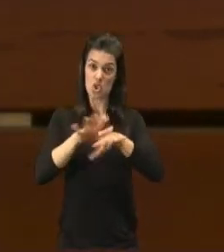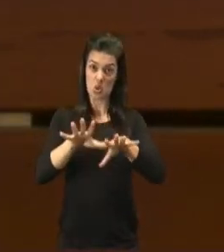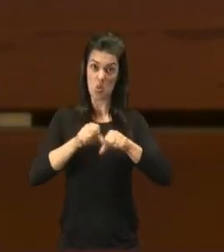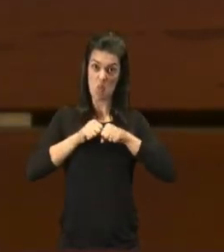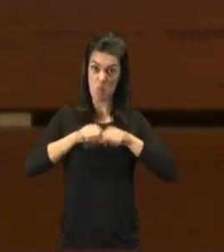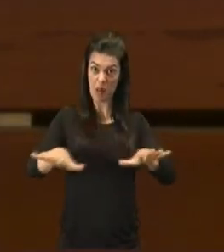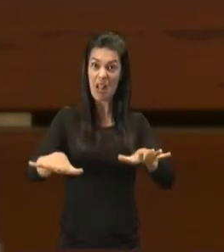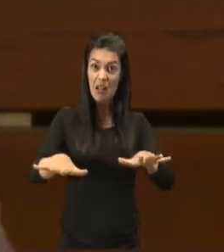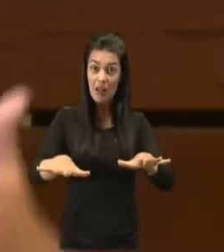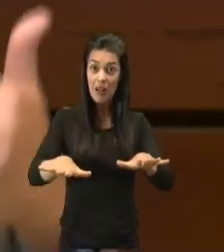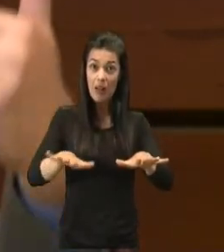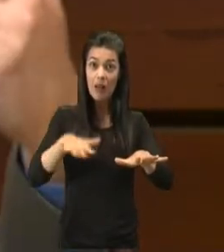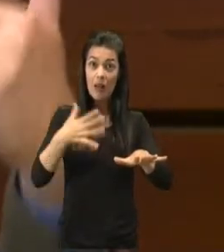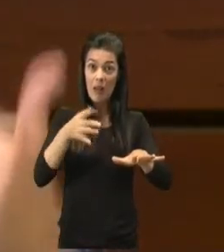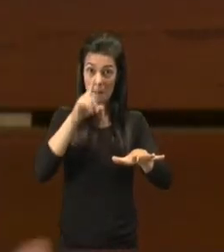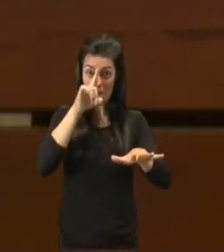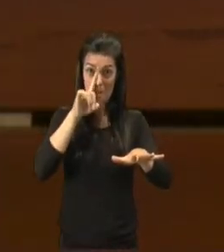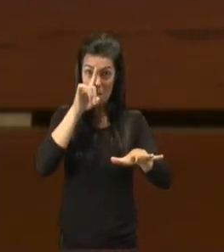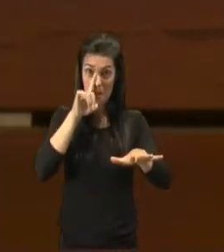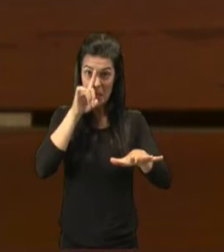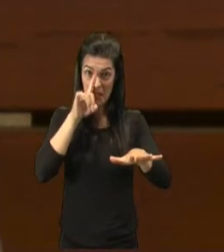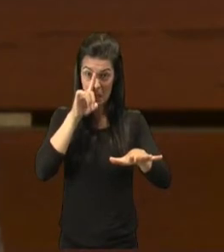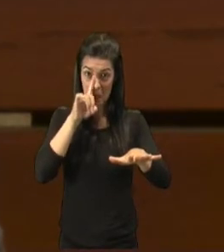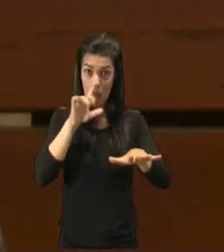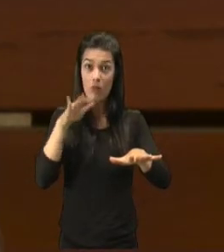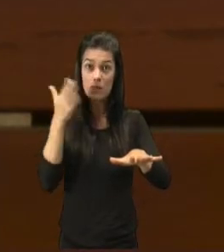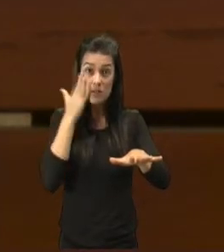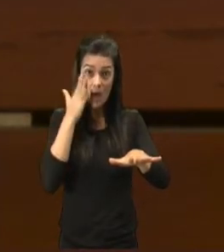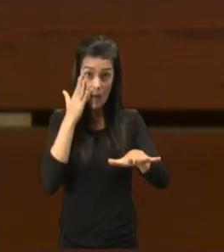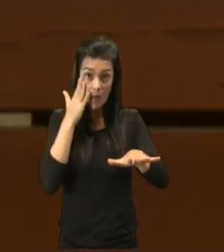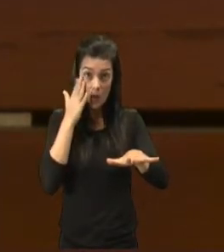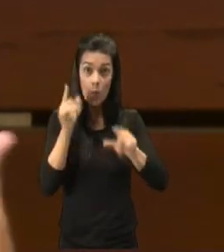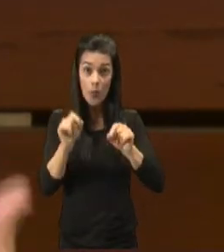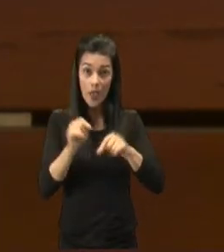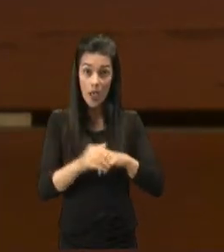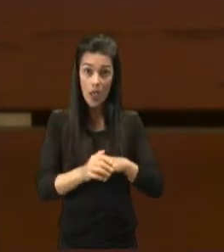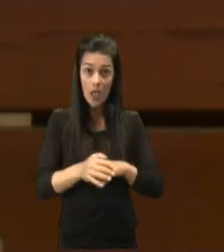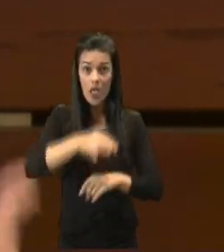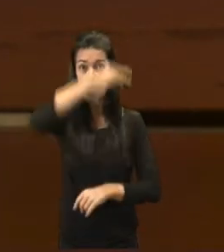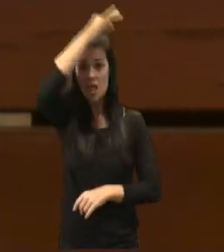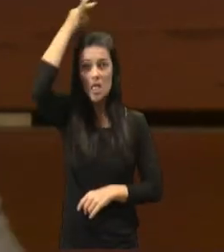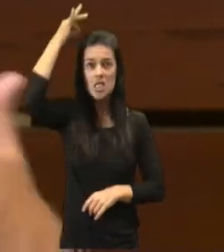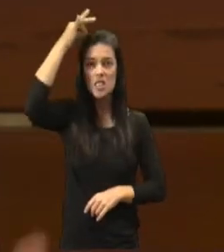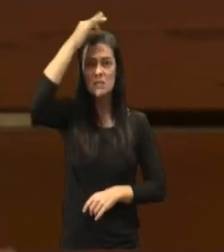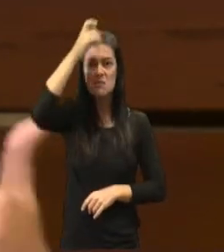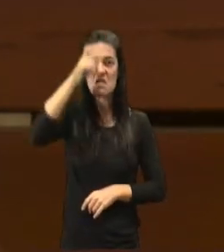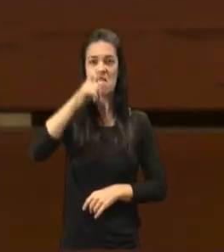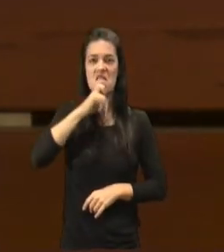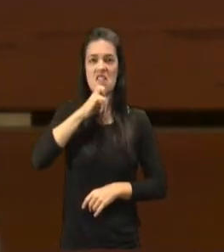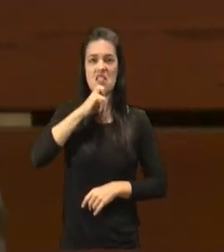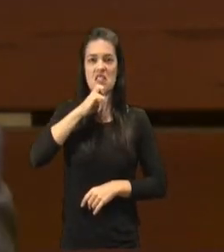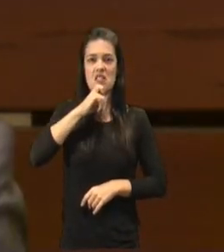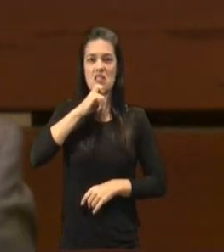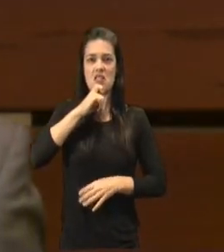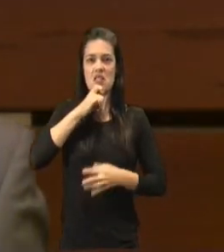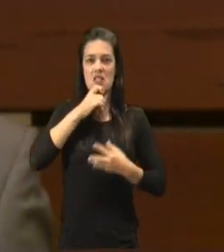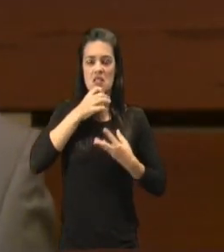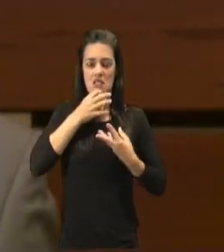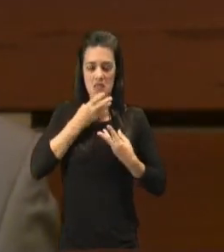desta pandemia, mas Satanás pode usar esta pandemia para poder esfriar a fé dos crentes em